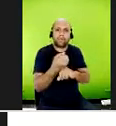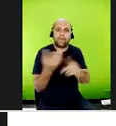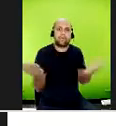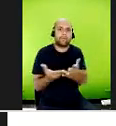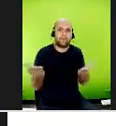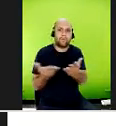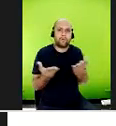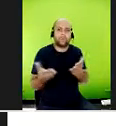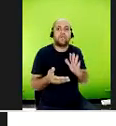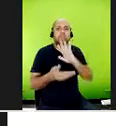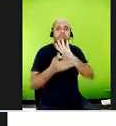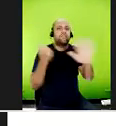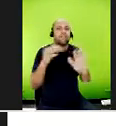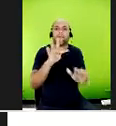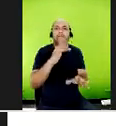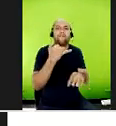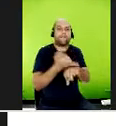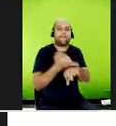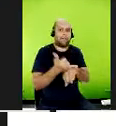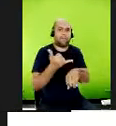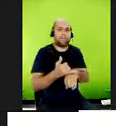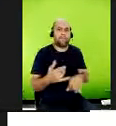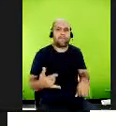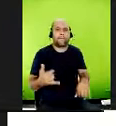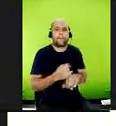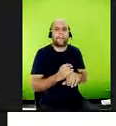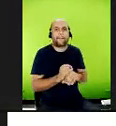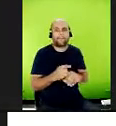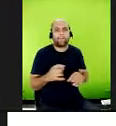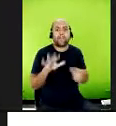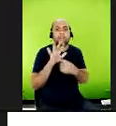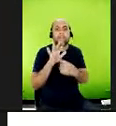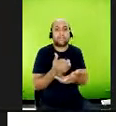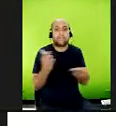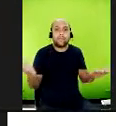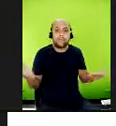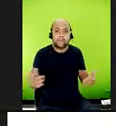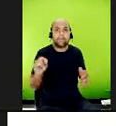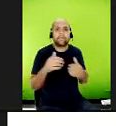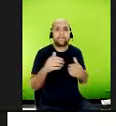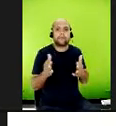prescindir do ferro e aí eu vou trazer vocês para o que me trouxe aqui né Na realidade inicialmente